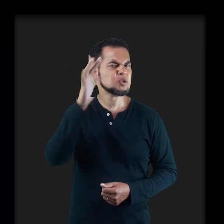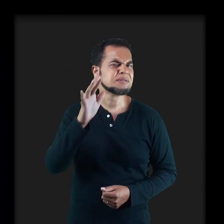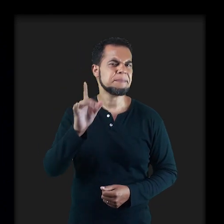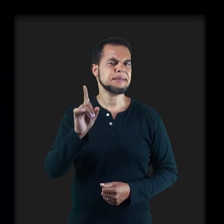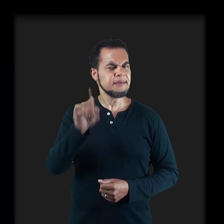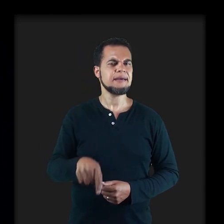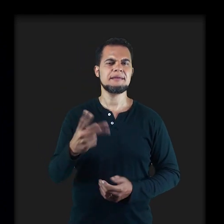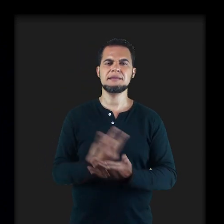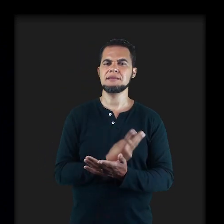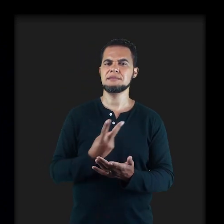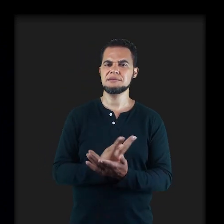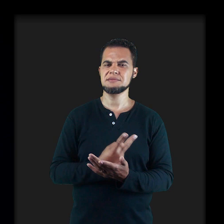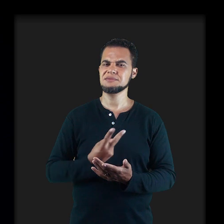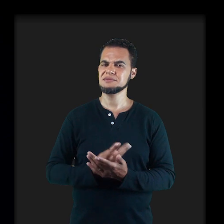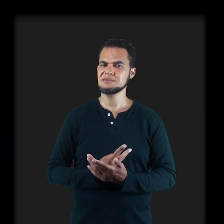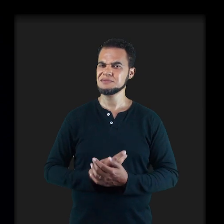Não sabia que era errado.